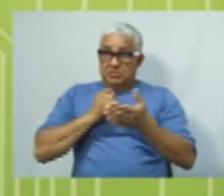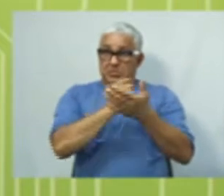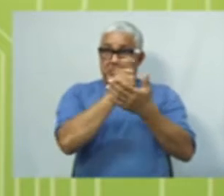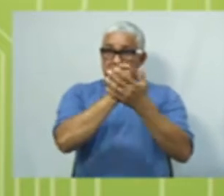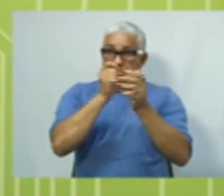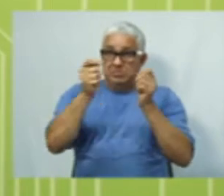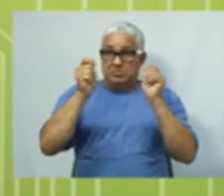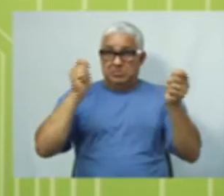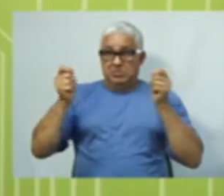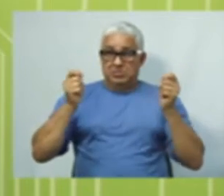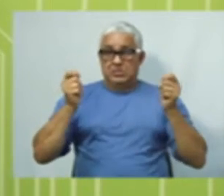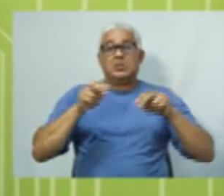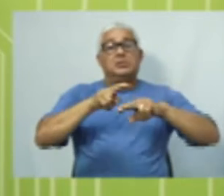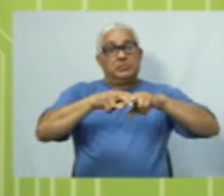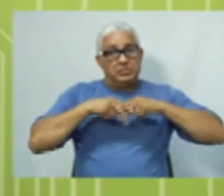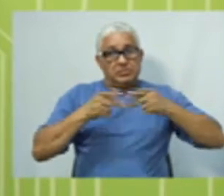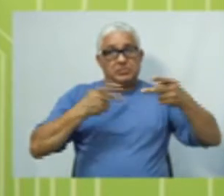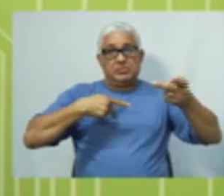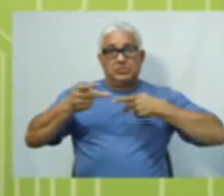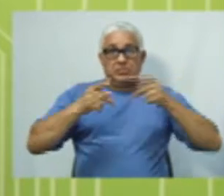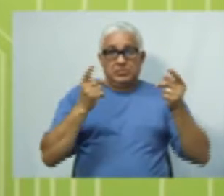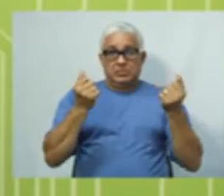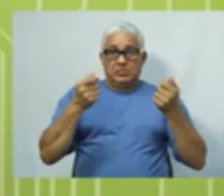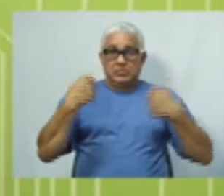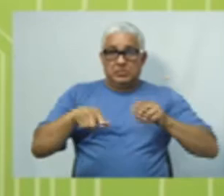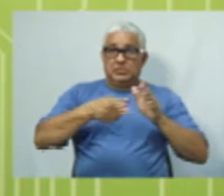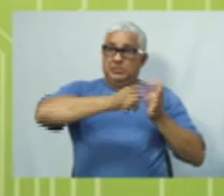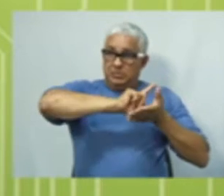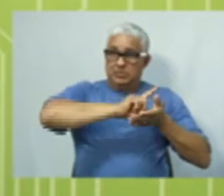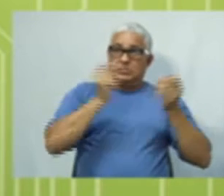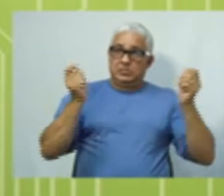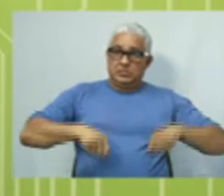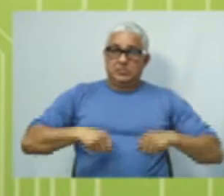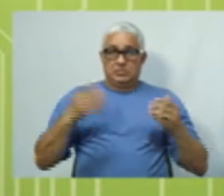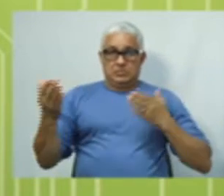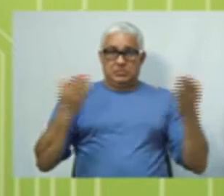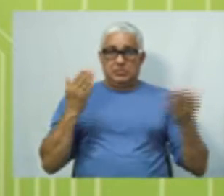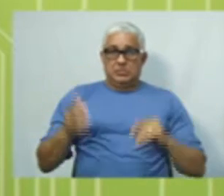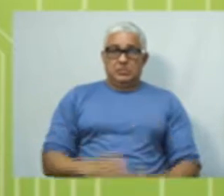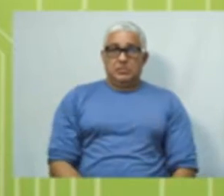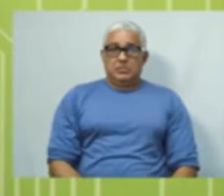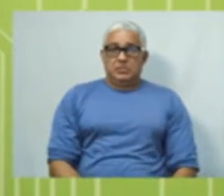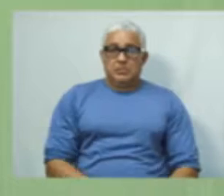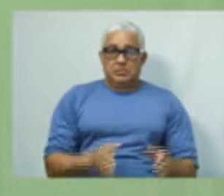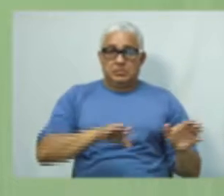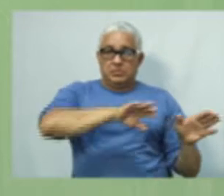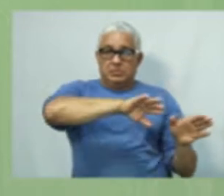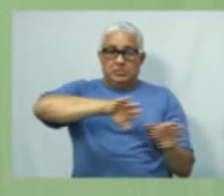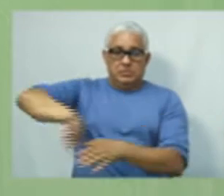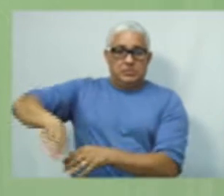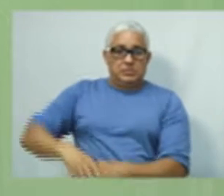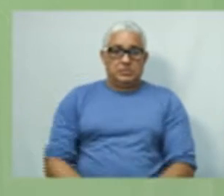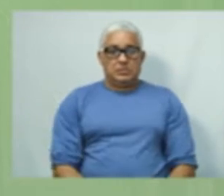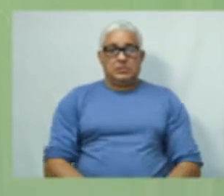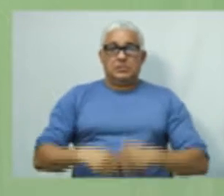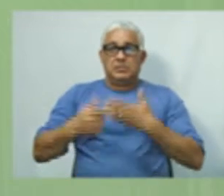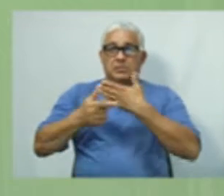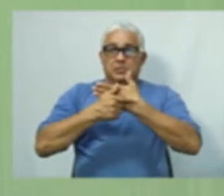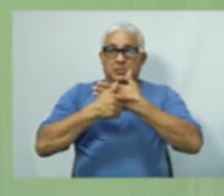do planejamento financeiro que nós temos condições de fazer essa análise. Vamos seguir.